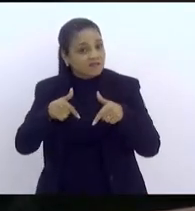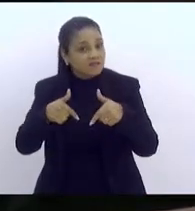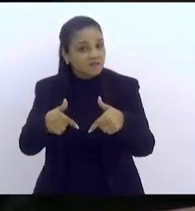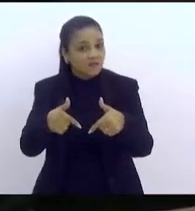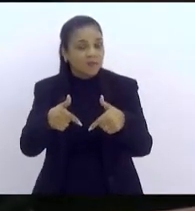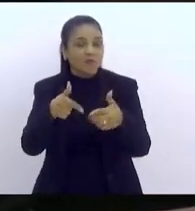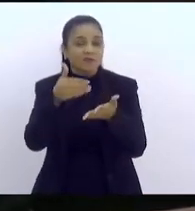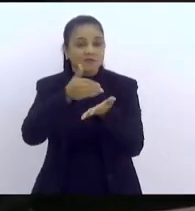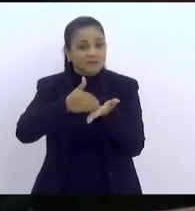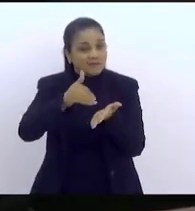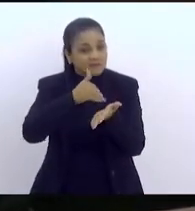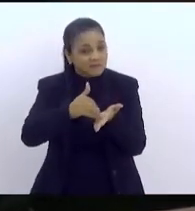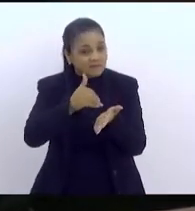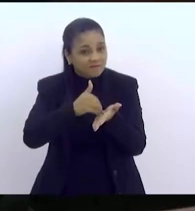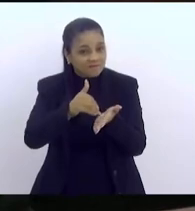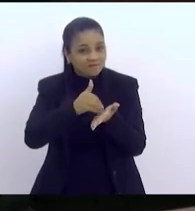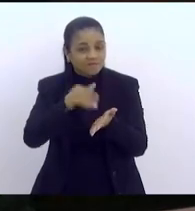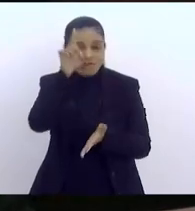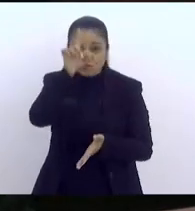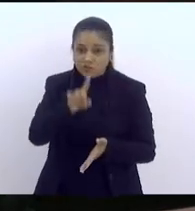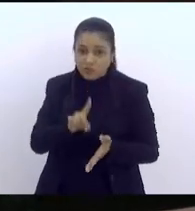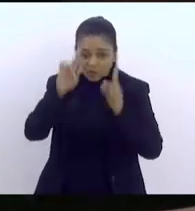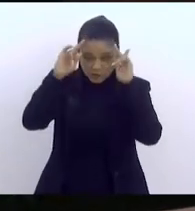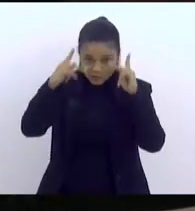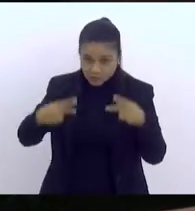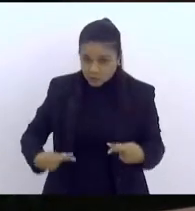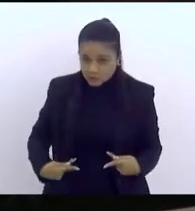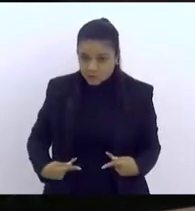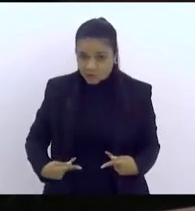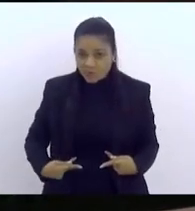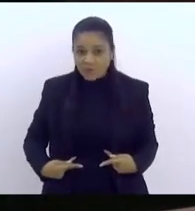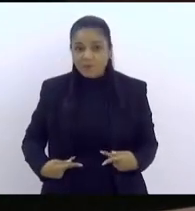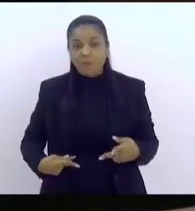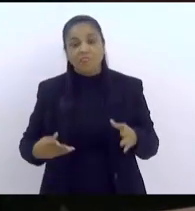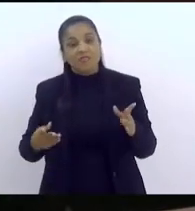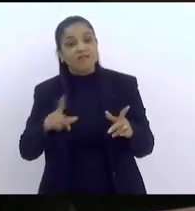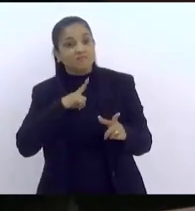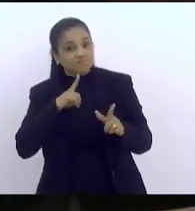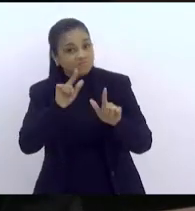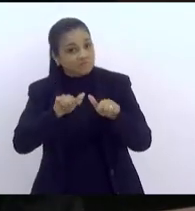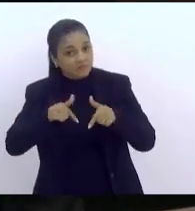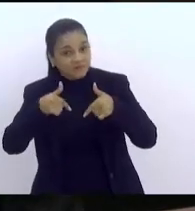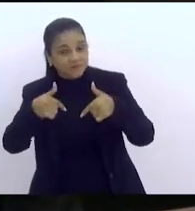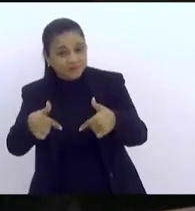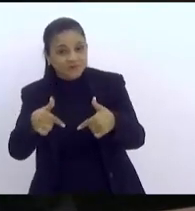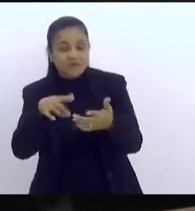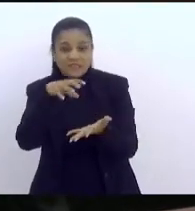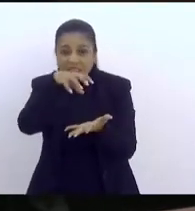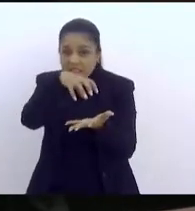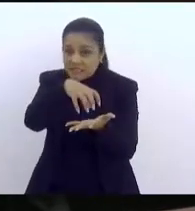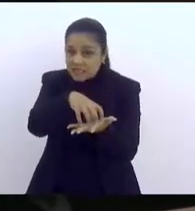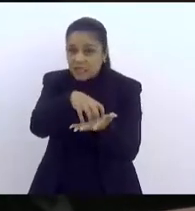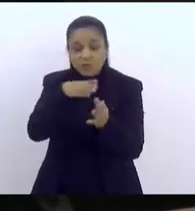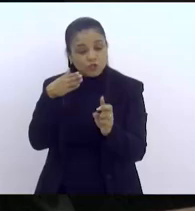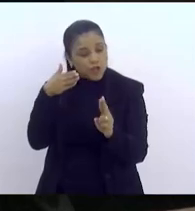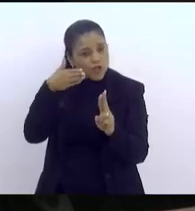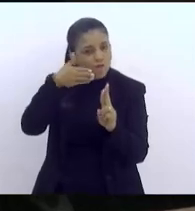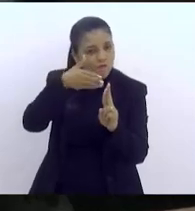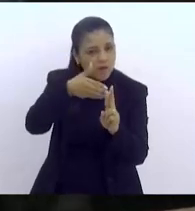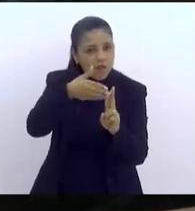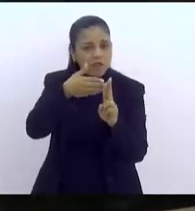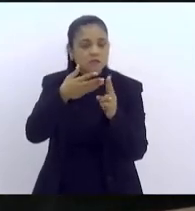da Secretaria de Direitos Humanos, que tem ações, tem centros de referência contra a violência, etc.,